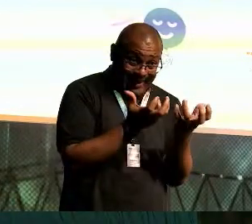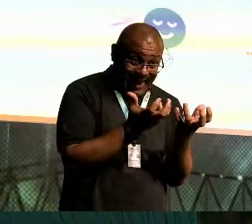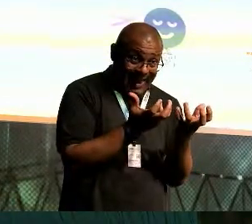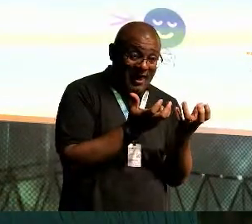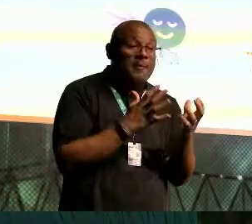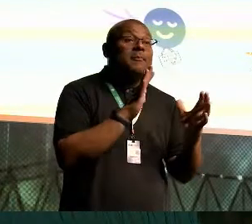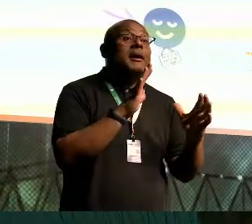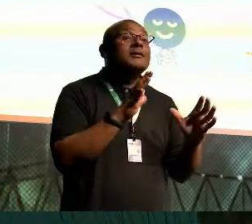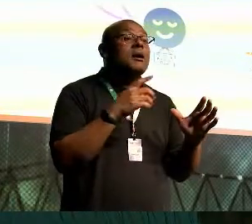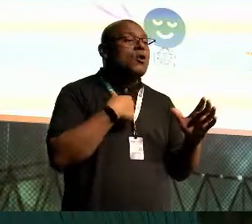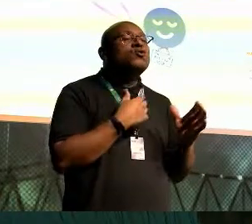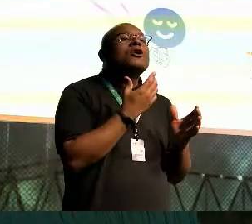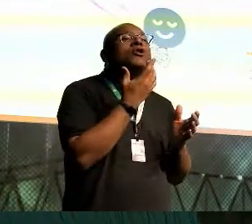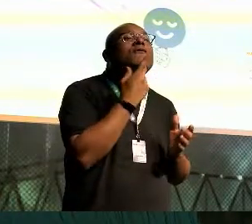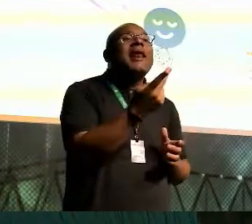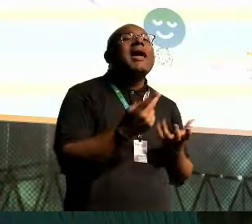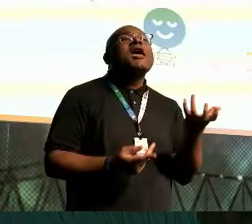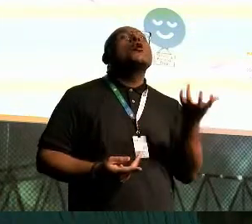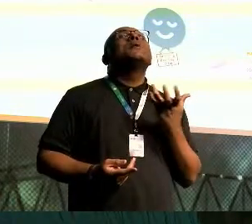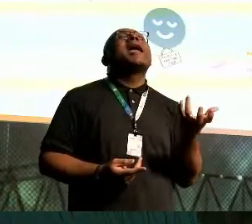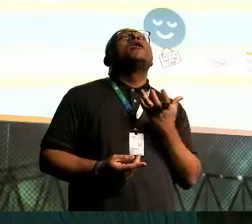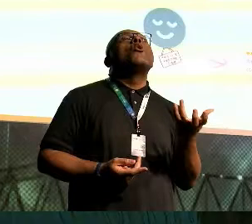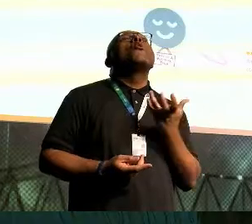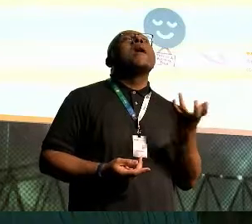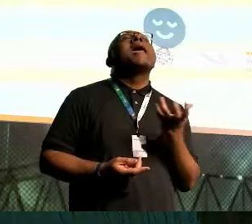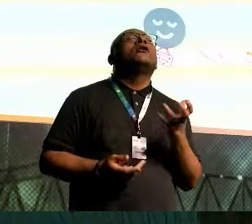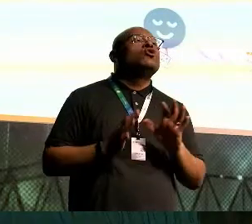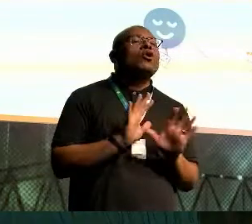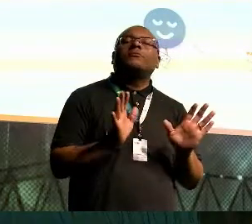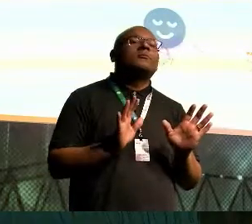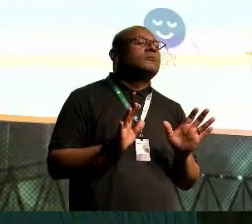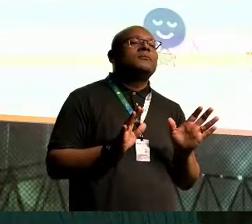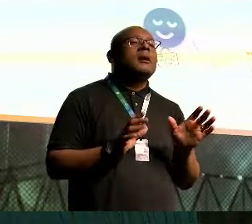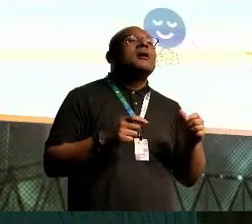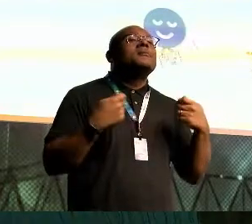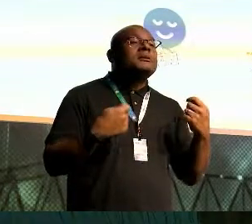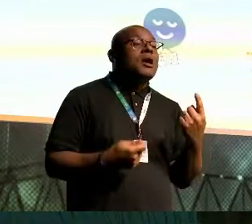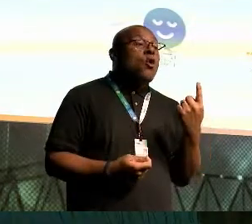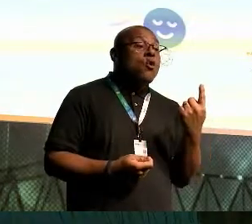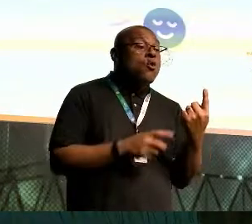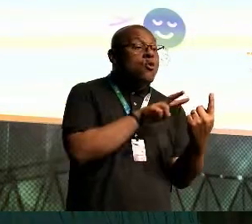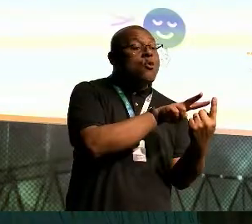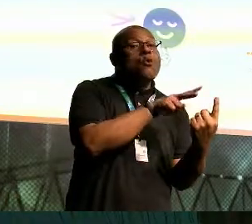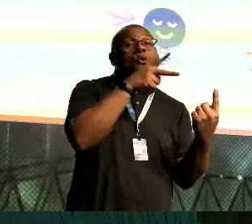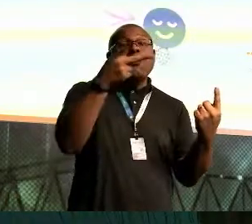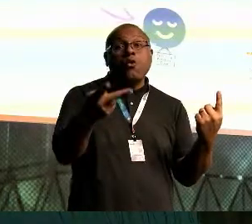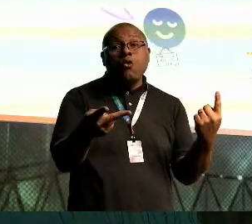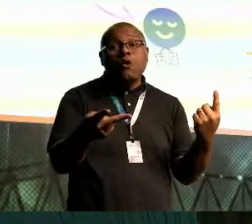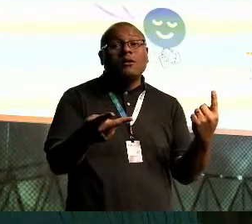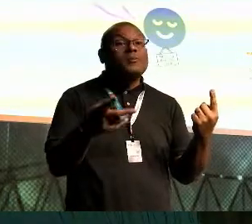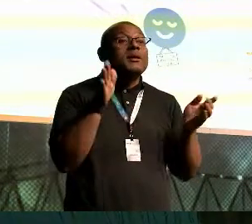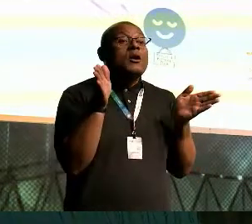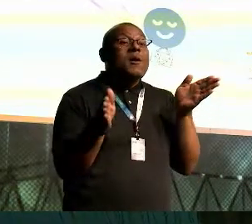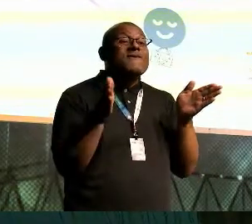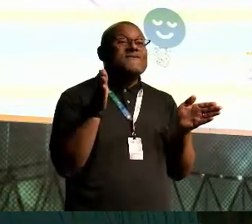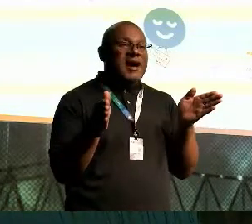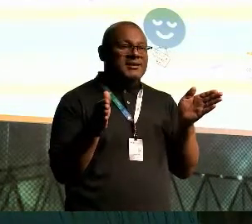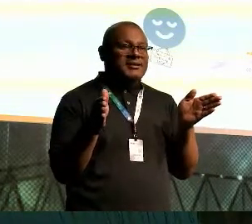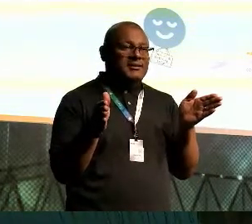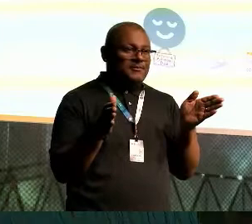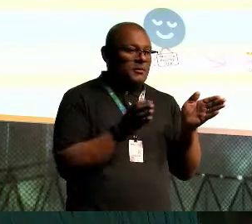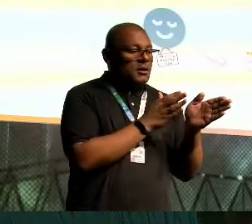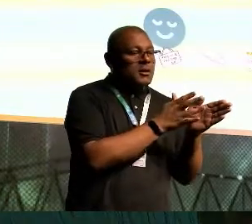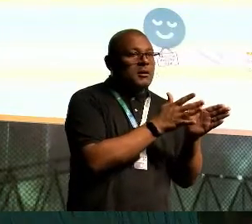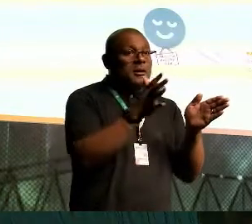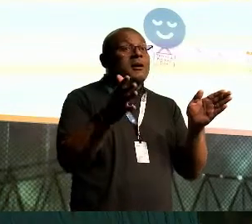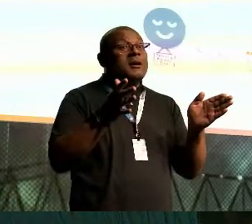transitar. E, às vezes, ele cai num limbo ali, não é tão fácil completar essa jornada. A gente vai melhorar,